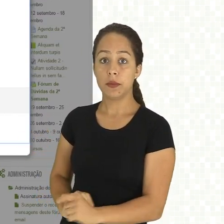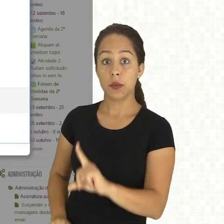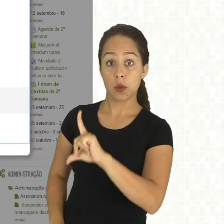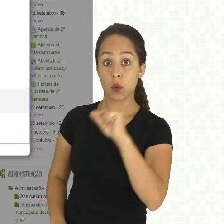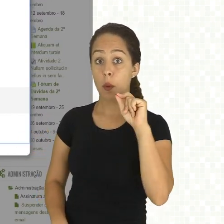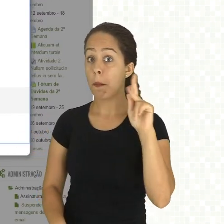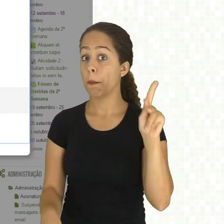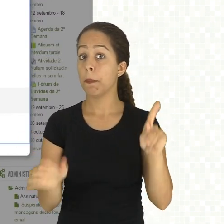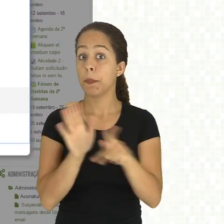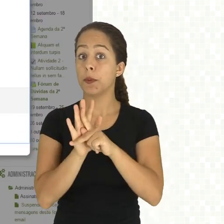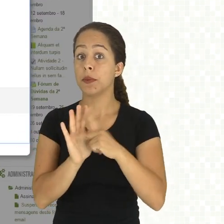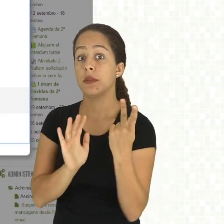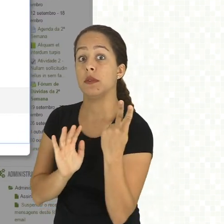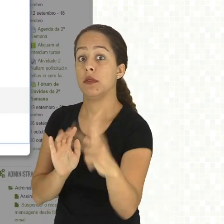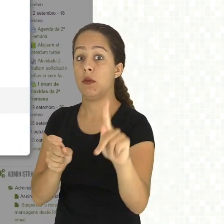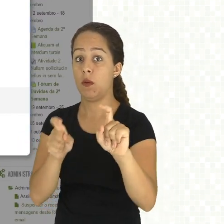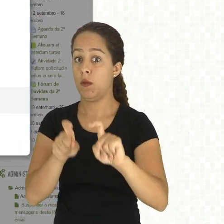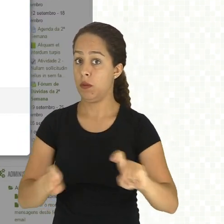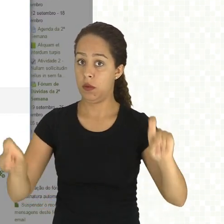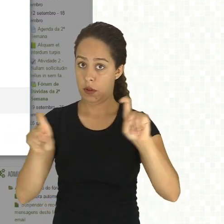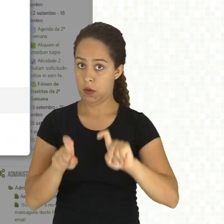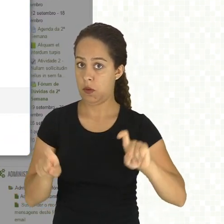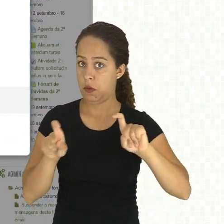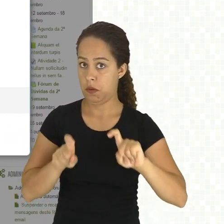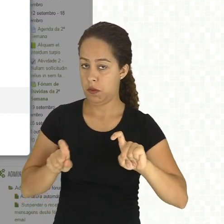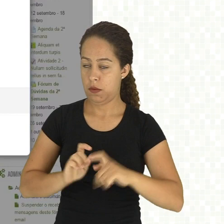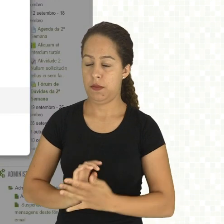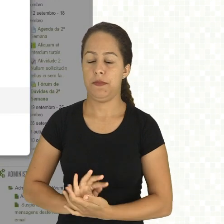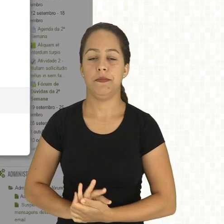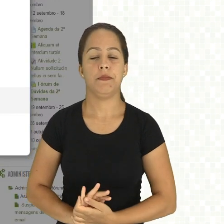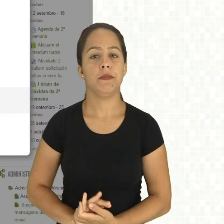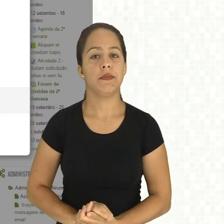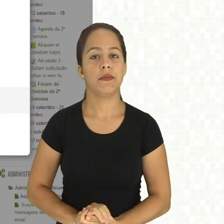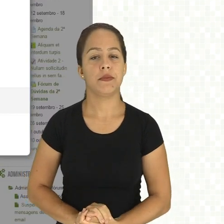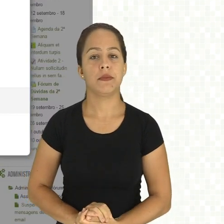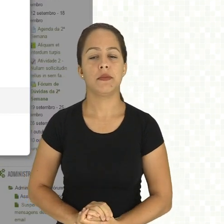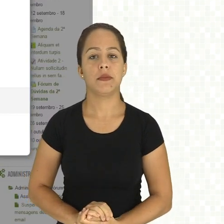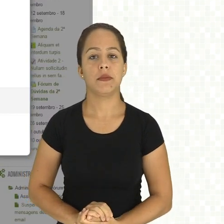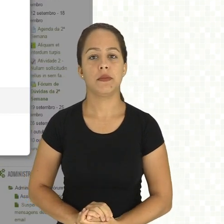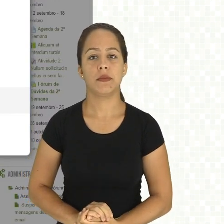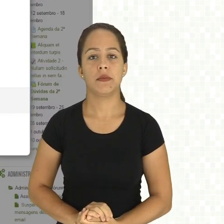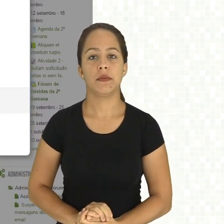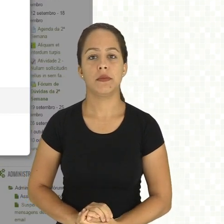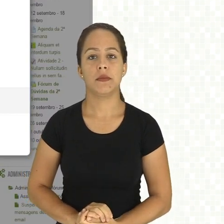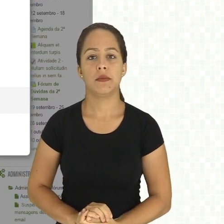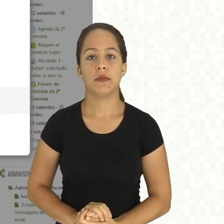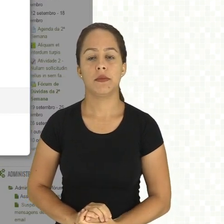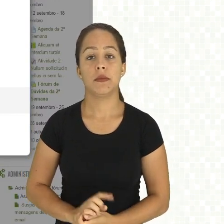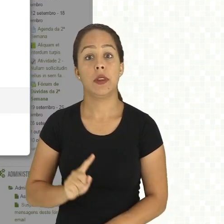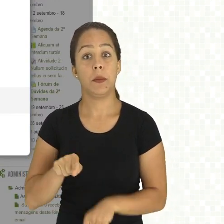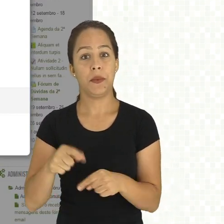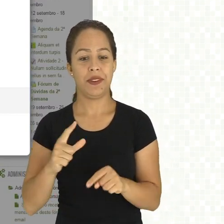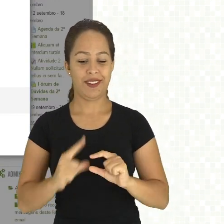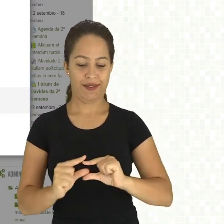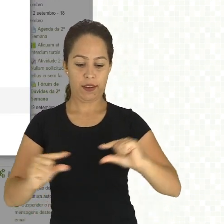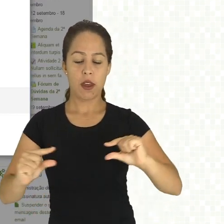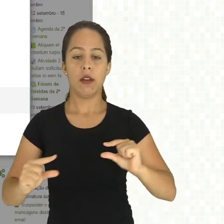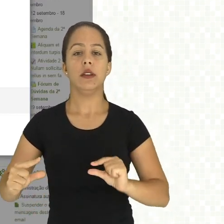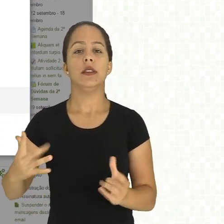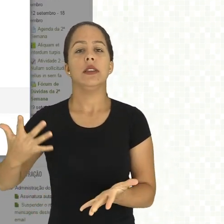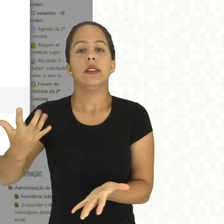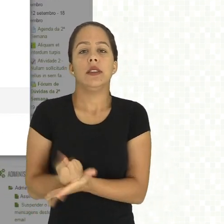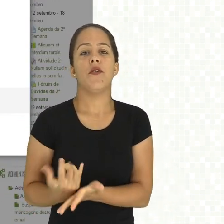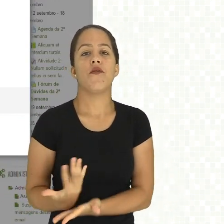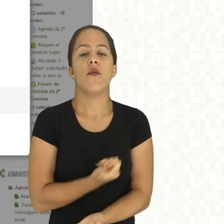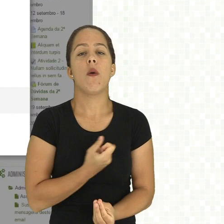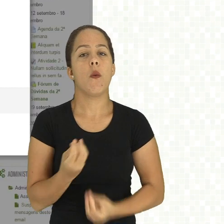o arquivo você escolher um arquivo do seu computador selecionar um aqui em salvar como se sabe dar um nome